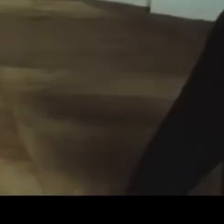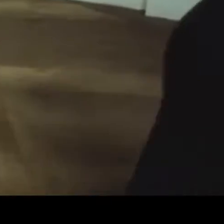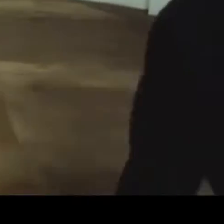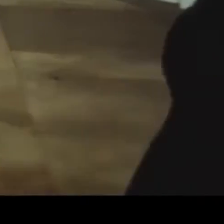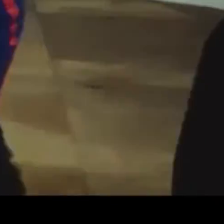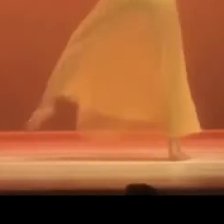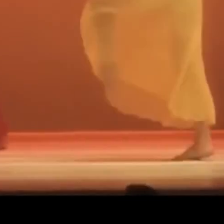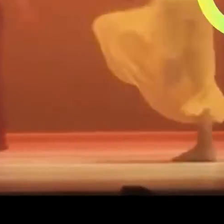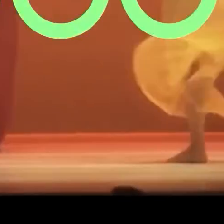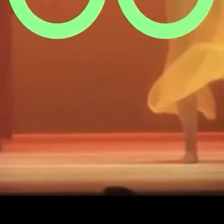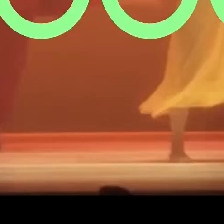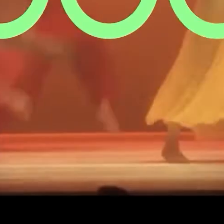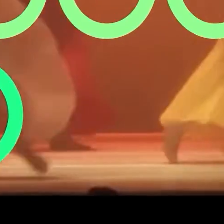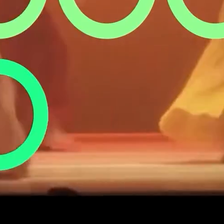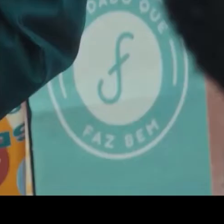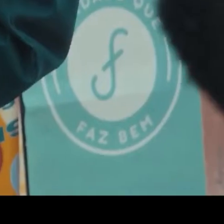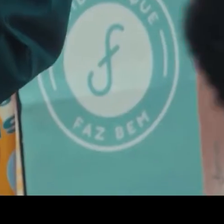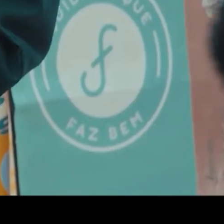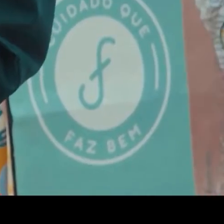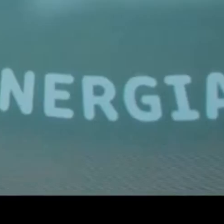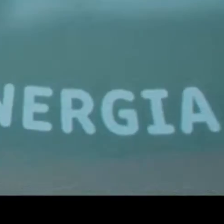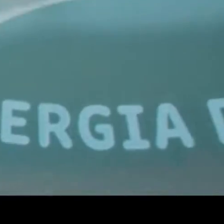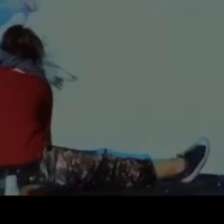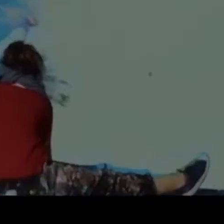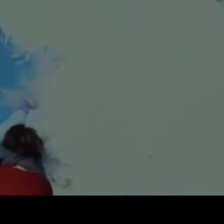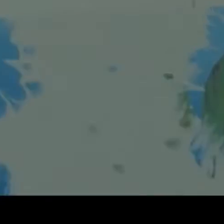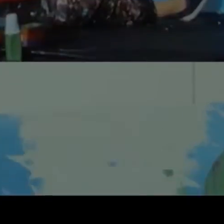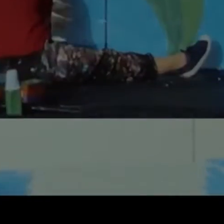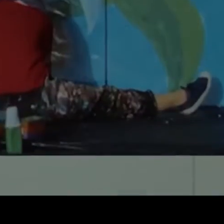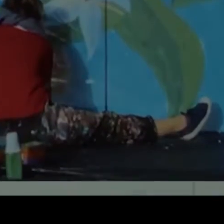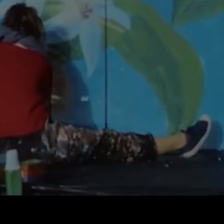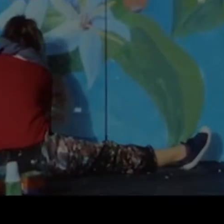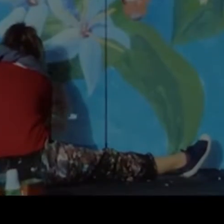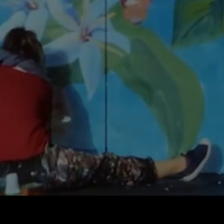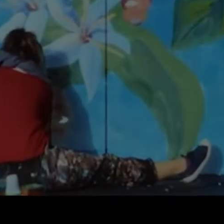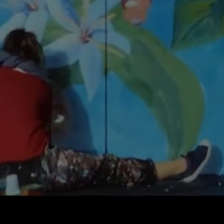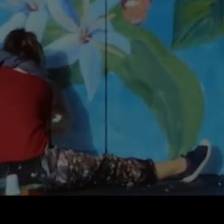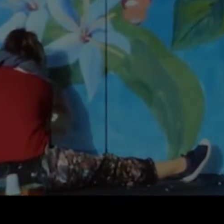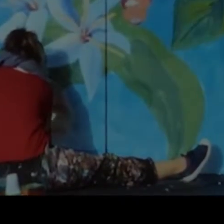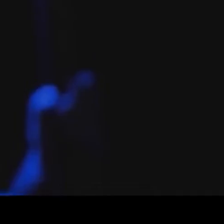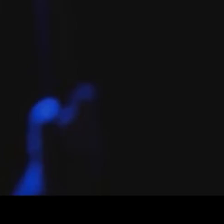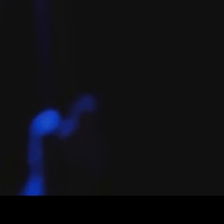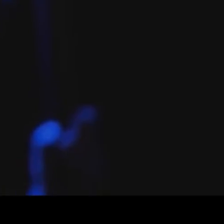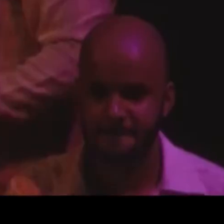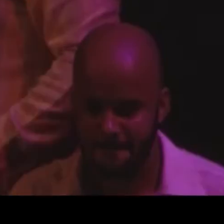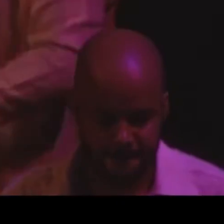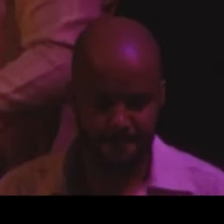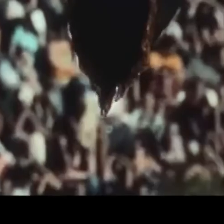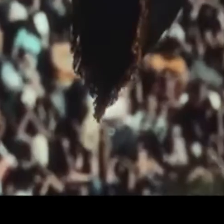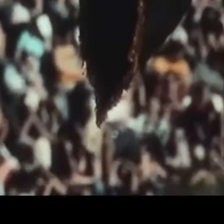energia que gera movimento, energia que conecta, aproxima, emociona,